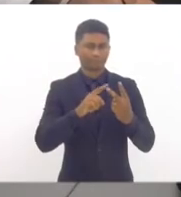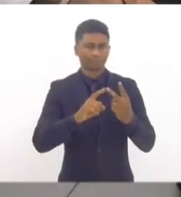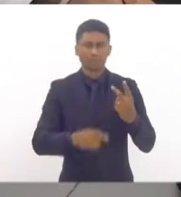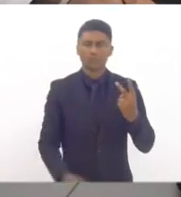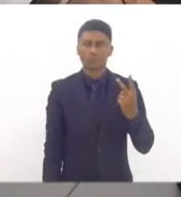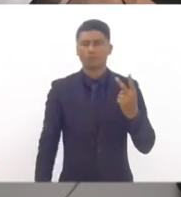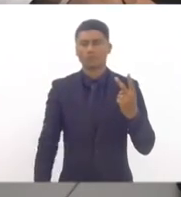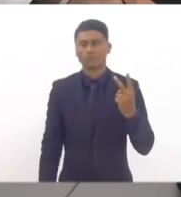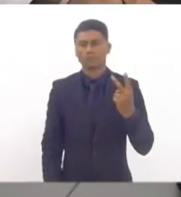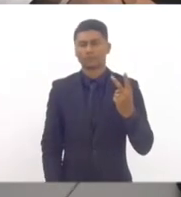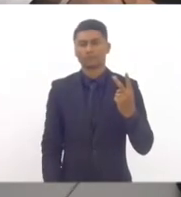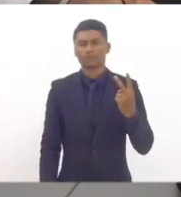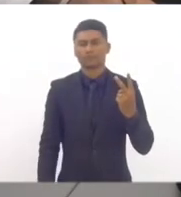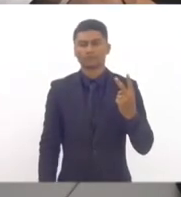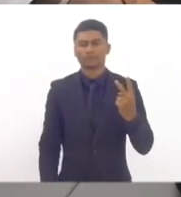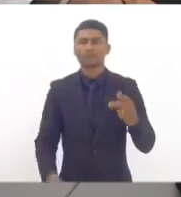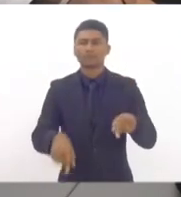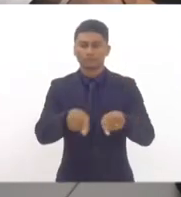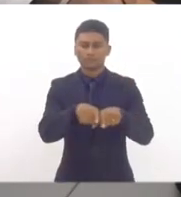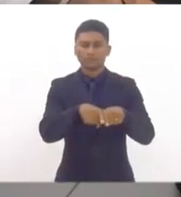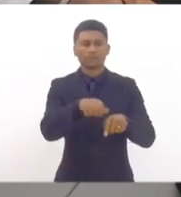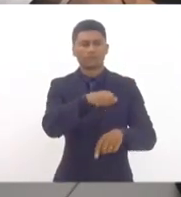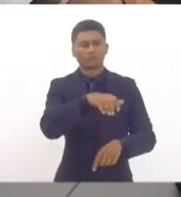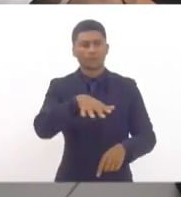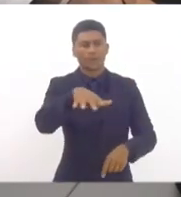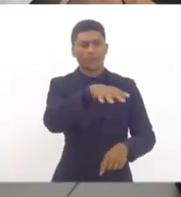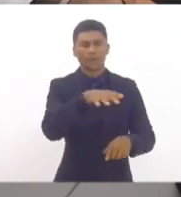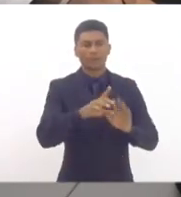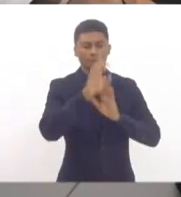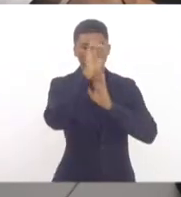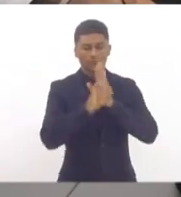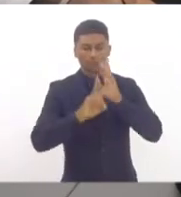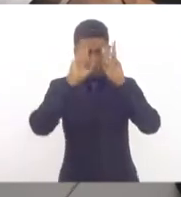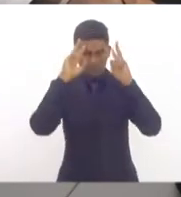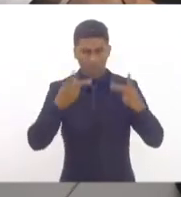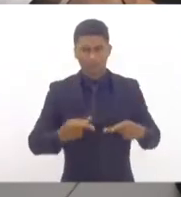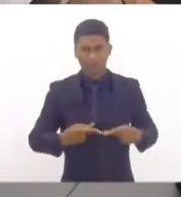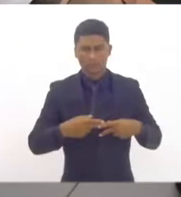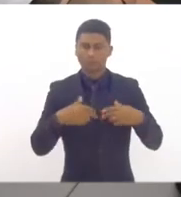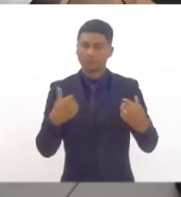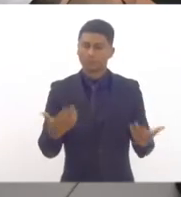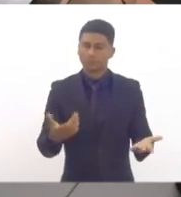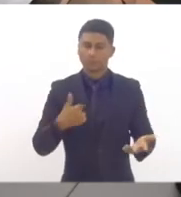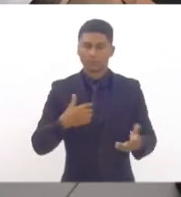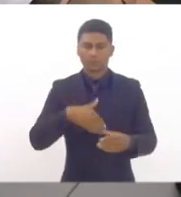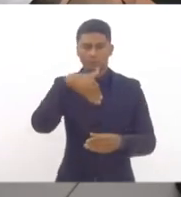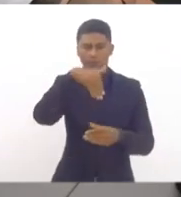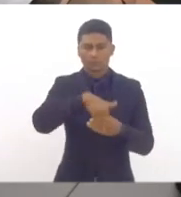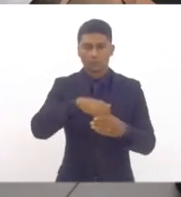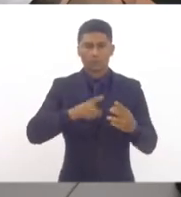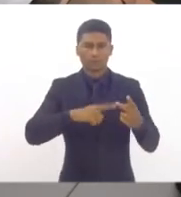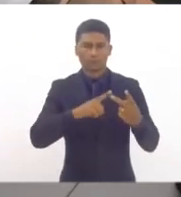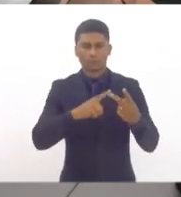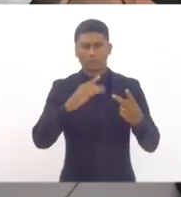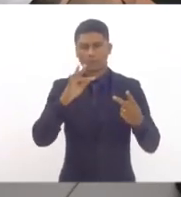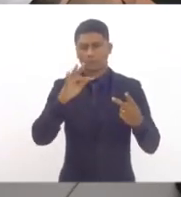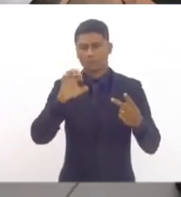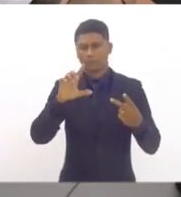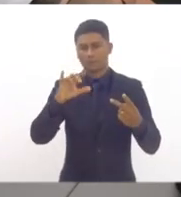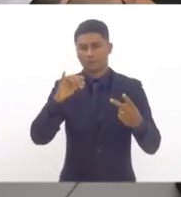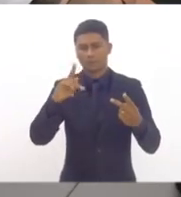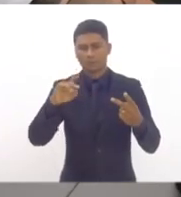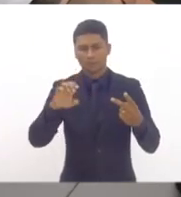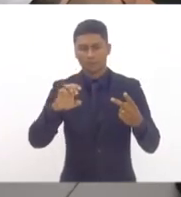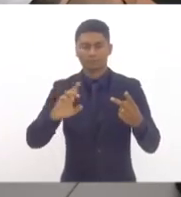atuação nessa área também de direitos humanos, e eu estou votando, então, no Felipe Astes.